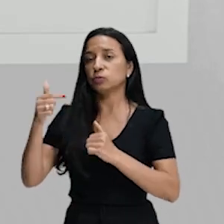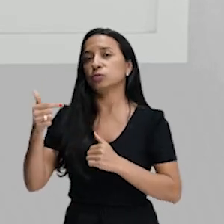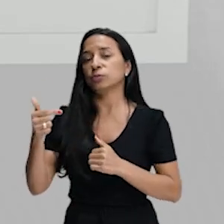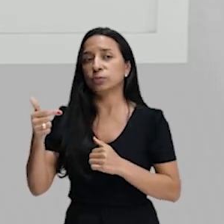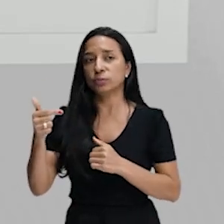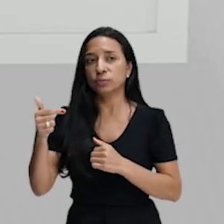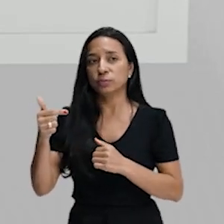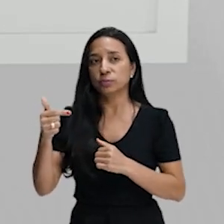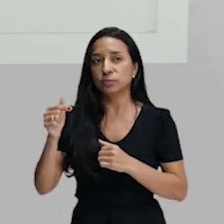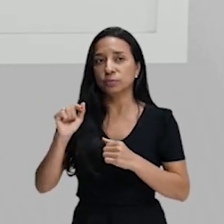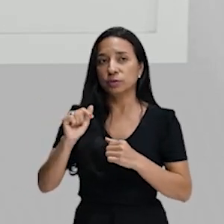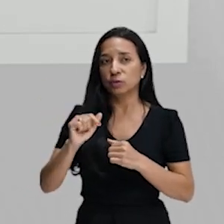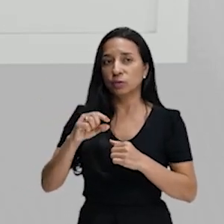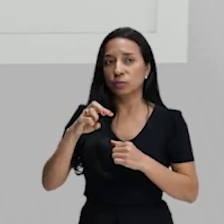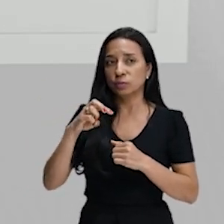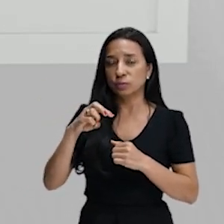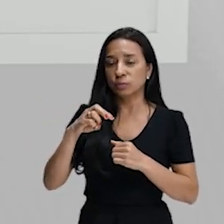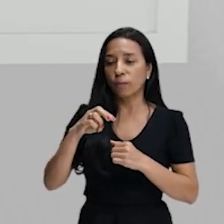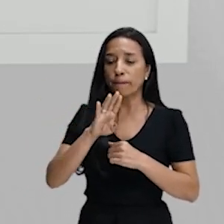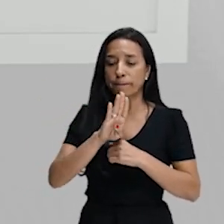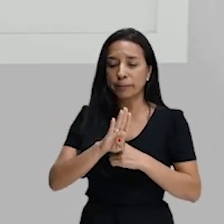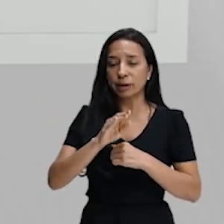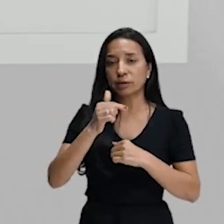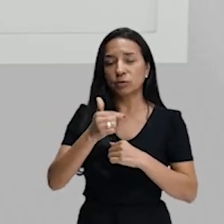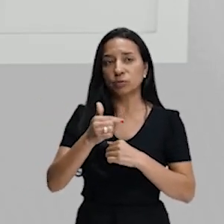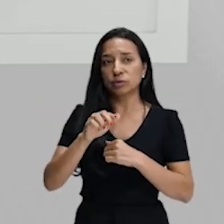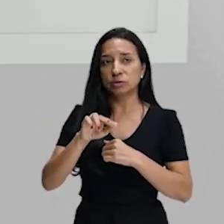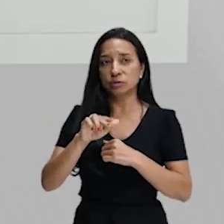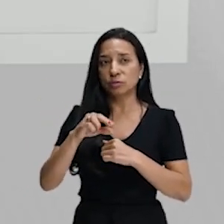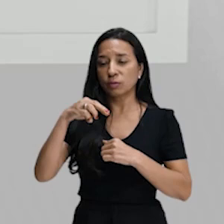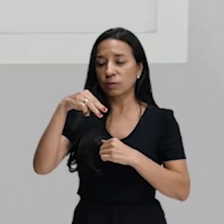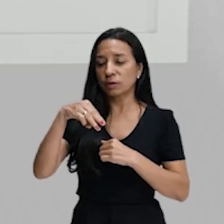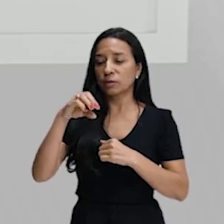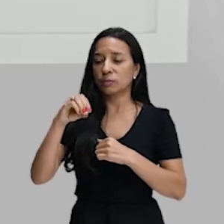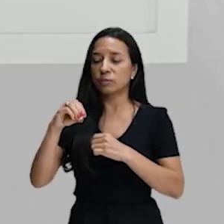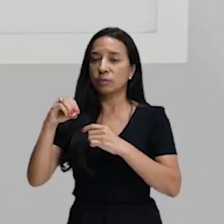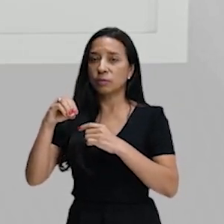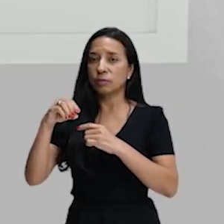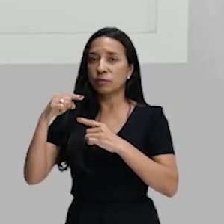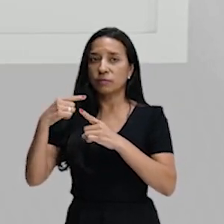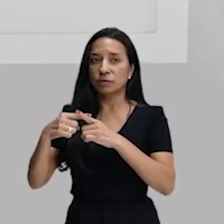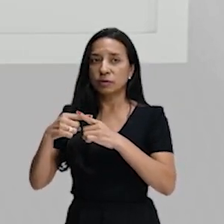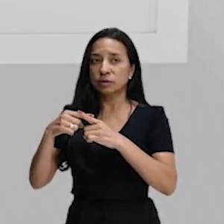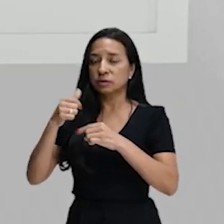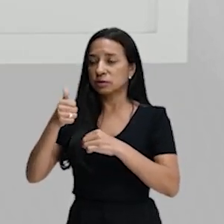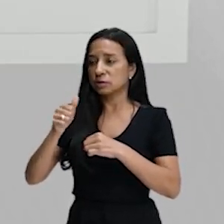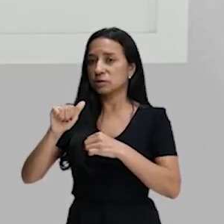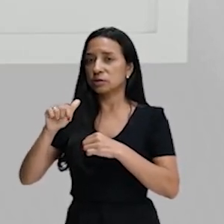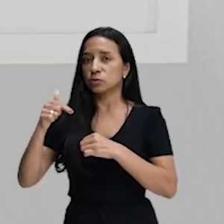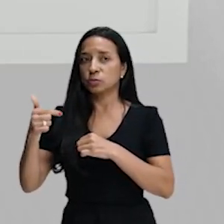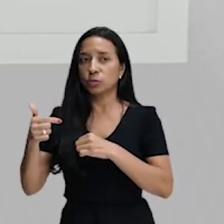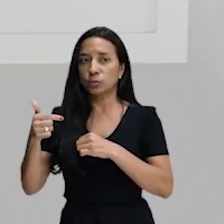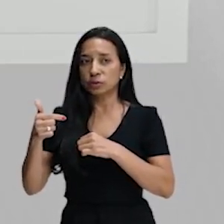sobre 2π, 4 vezes 10 a menos 2. Tá, ok?